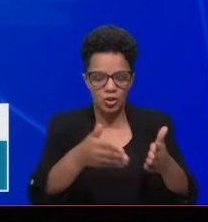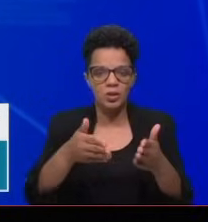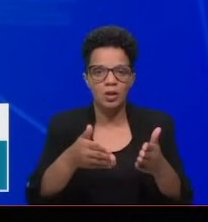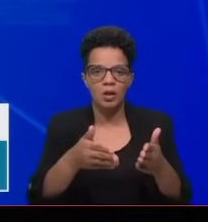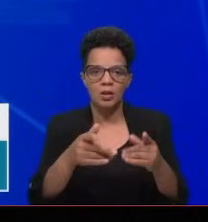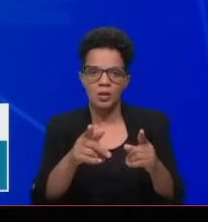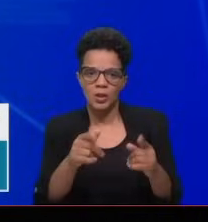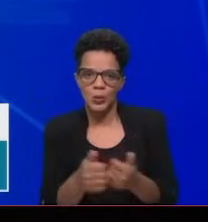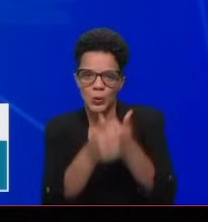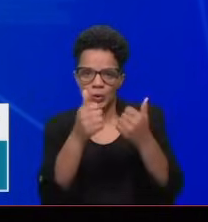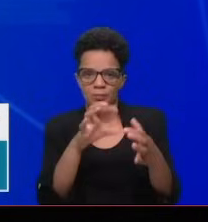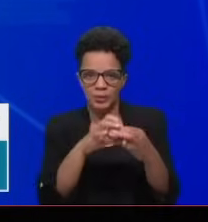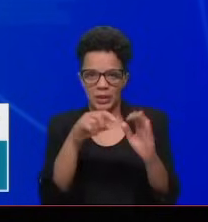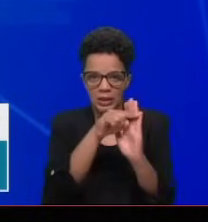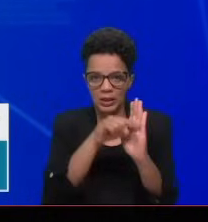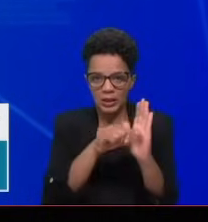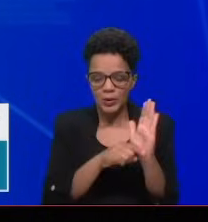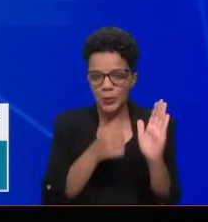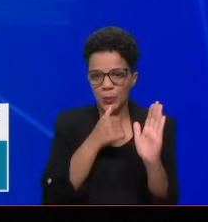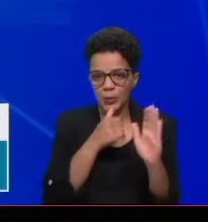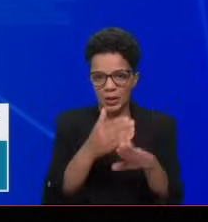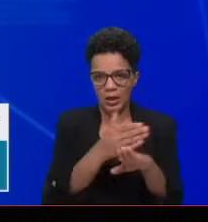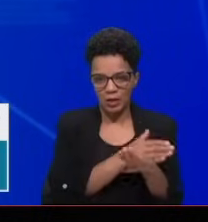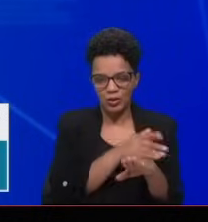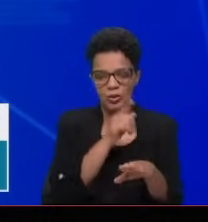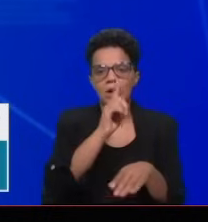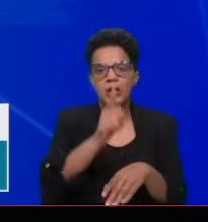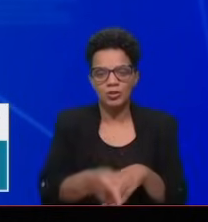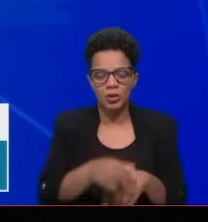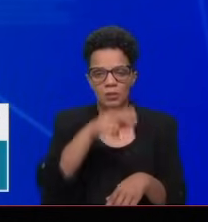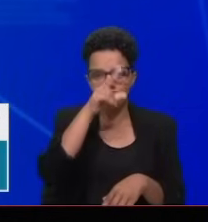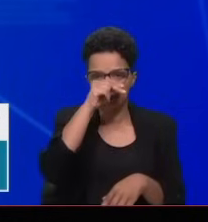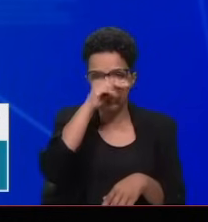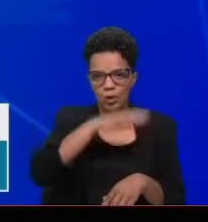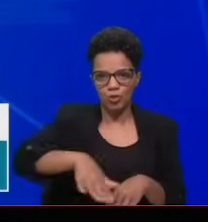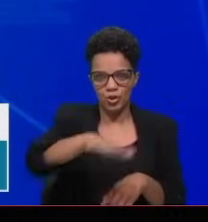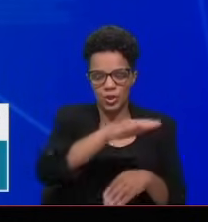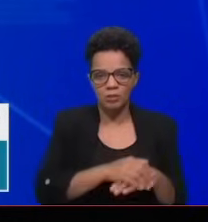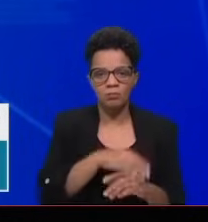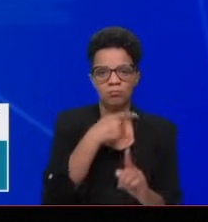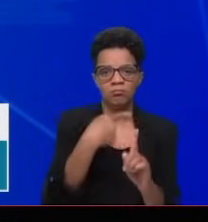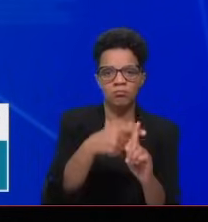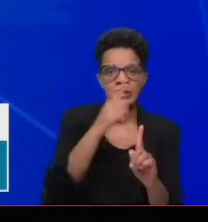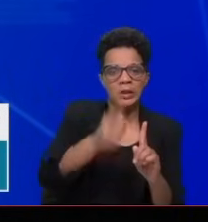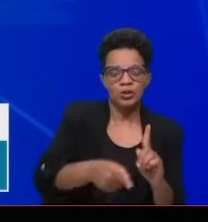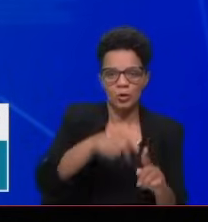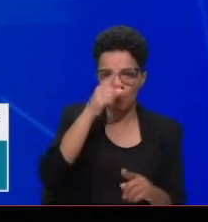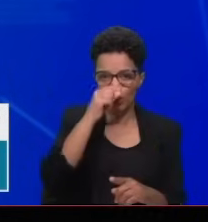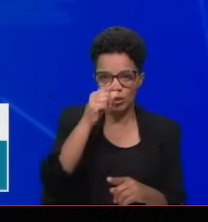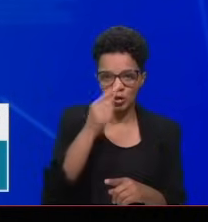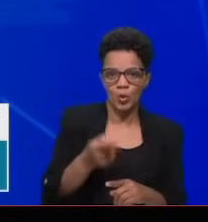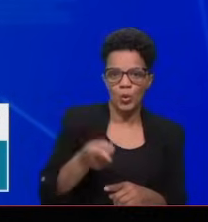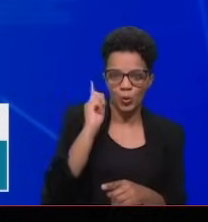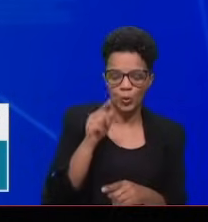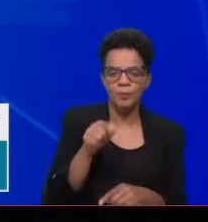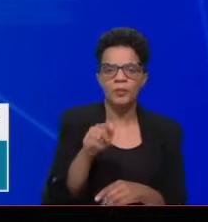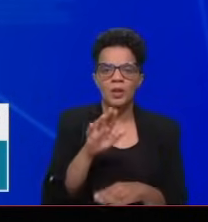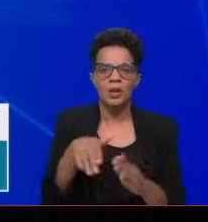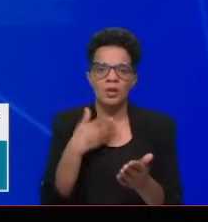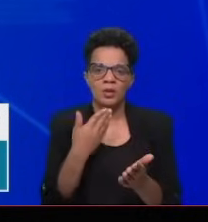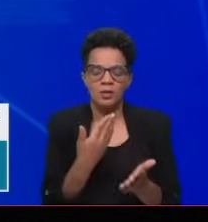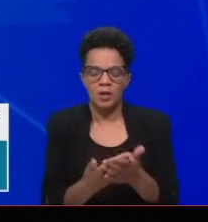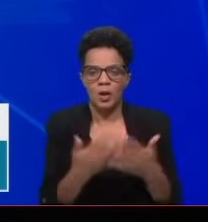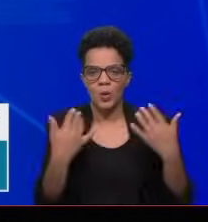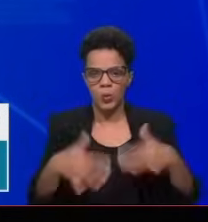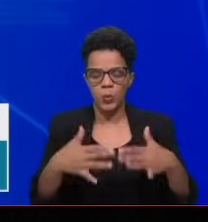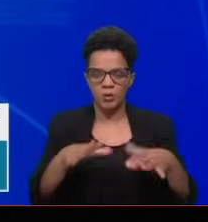bem definida segundo os critérios claro que foram definidos seria alcochete a boa notícia é que não foi o monti monti sim que teria uma capacidade brutal